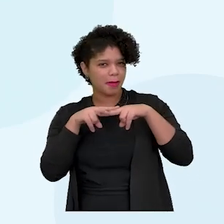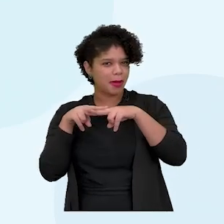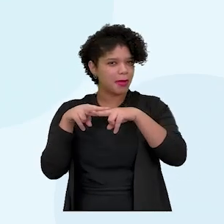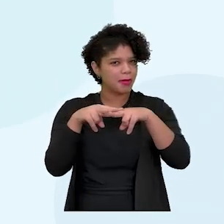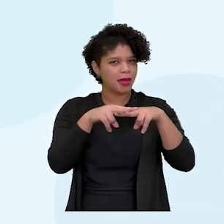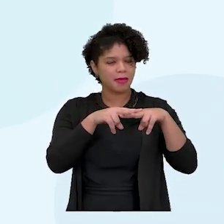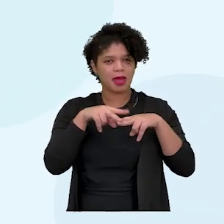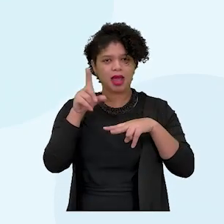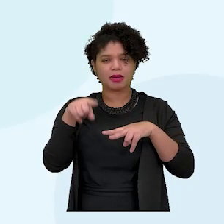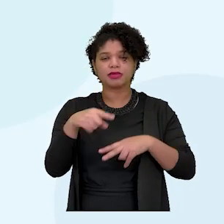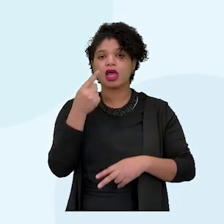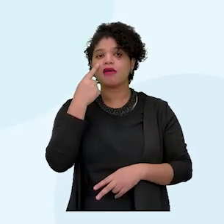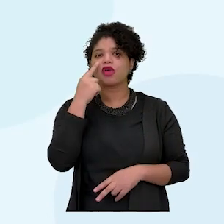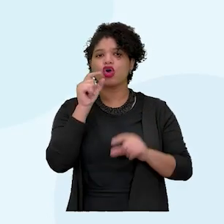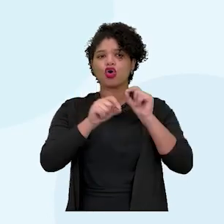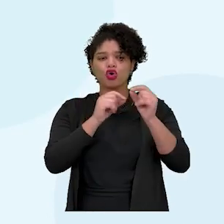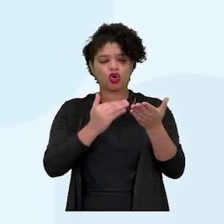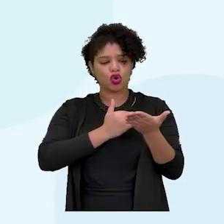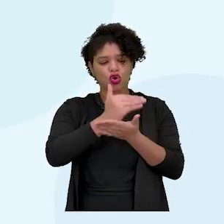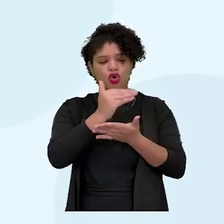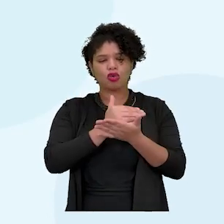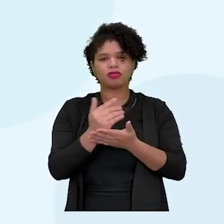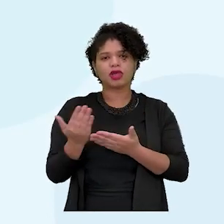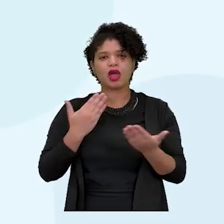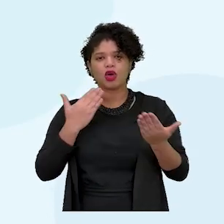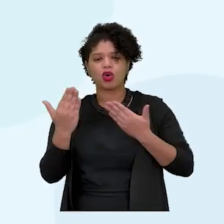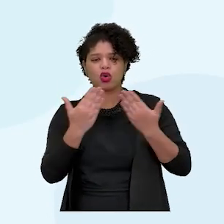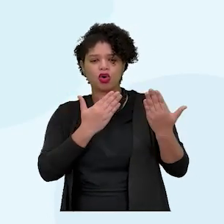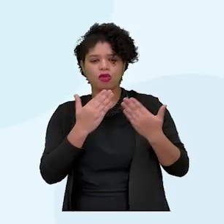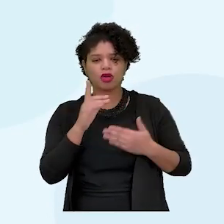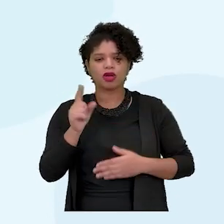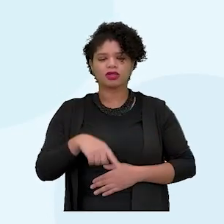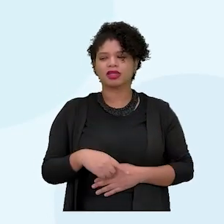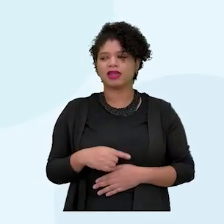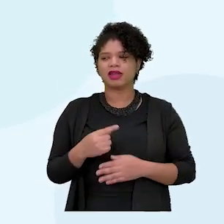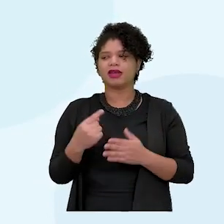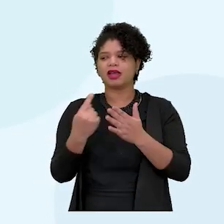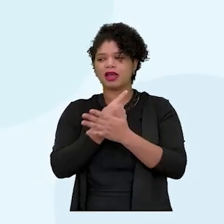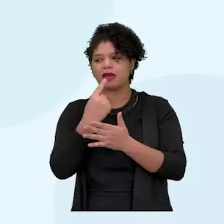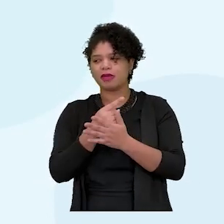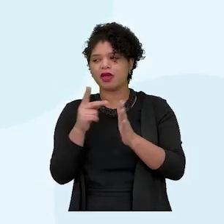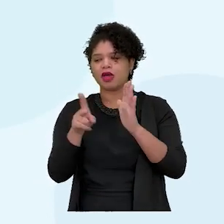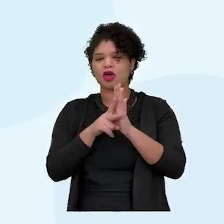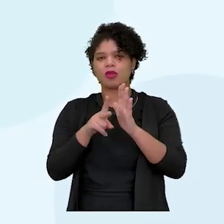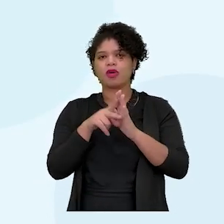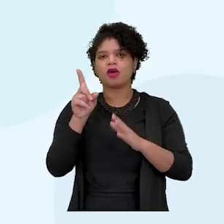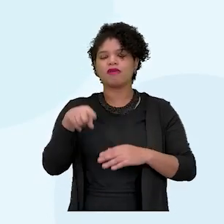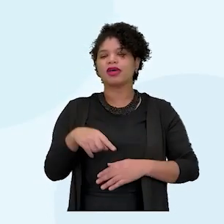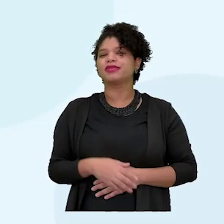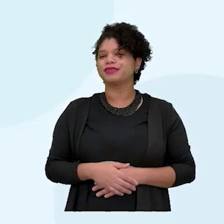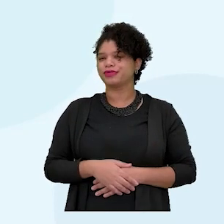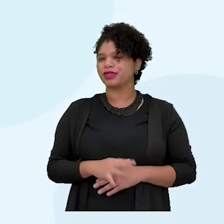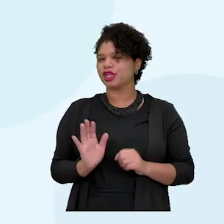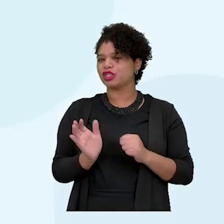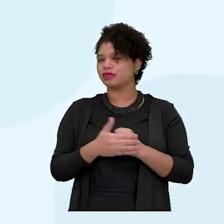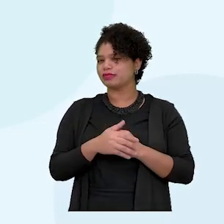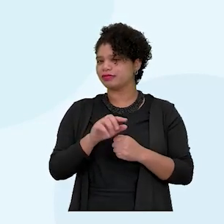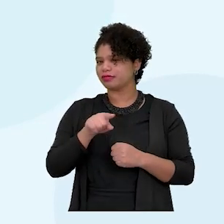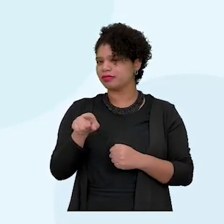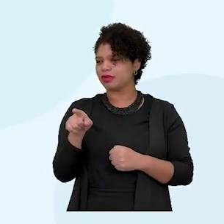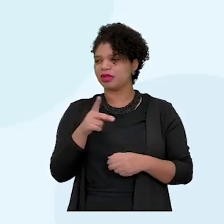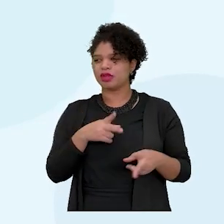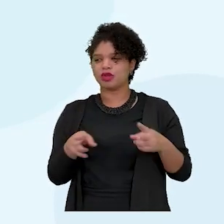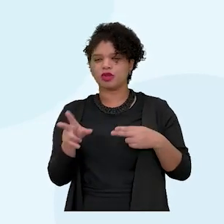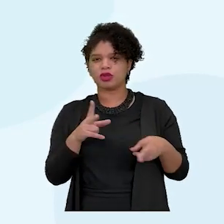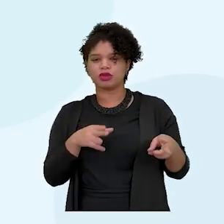E aí, vamos começar conversando. A perguntinha bem, bem capciosa aí pra vocês. O que é